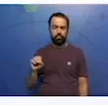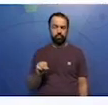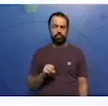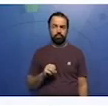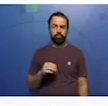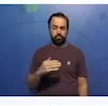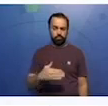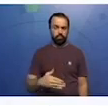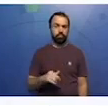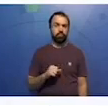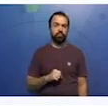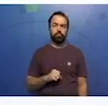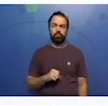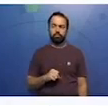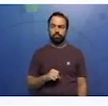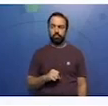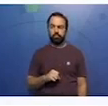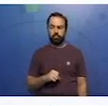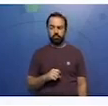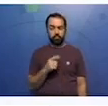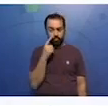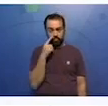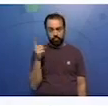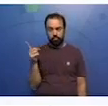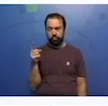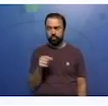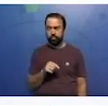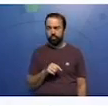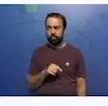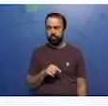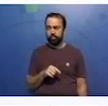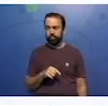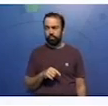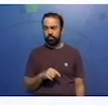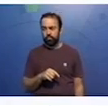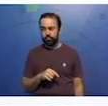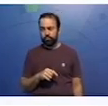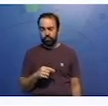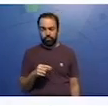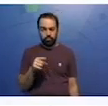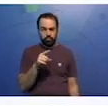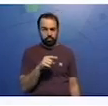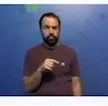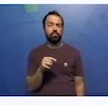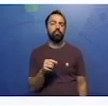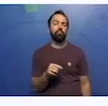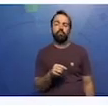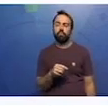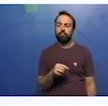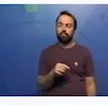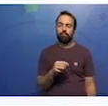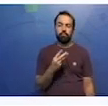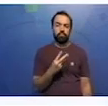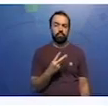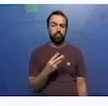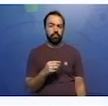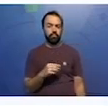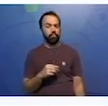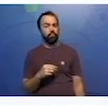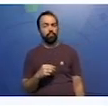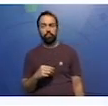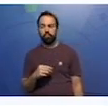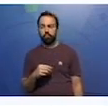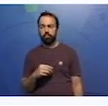Próximo. Reparem bem onde está o ponteiro que marcam as horas. Olha lá, no 3.